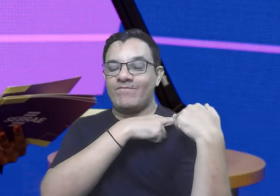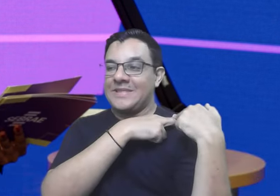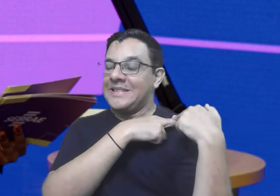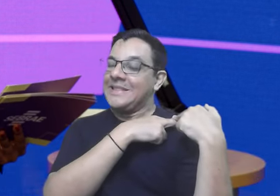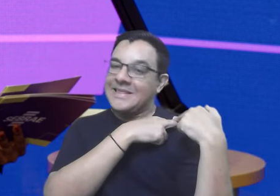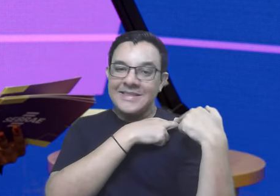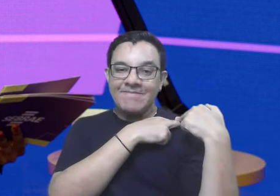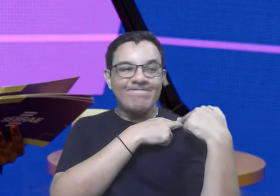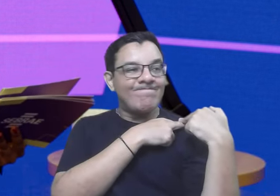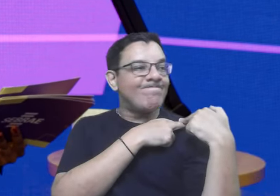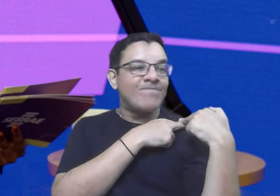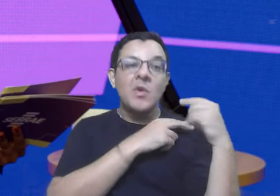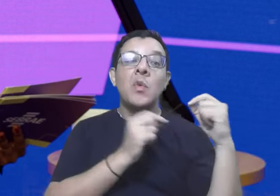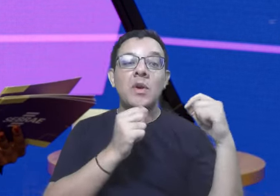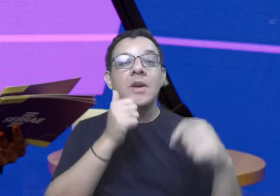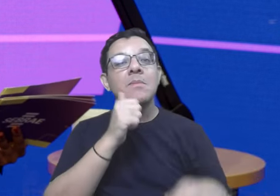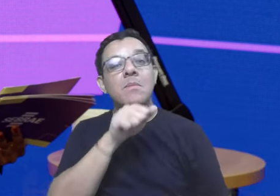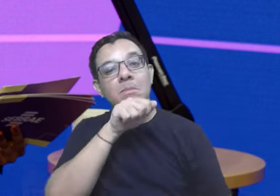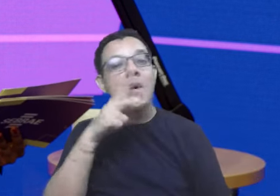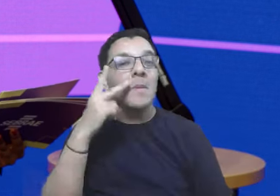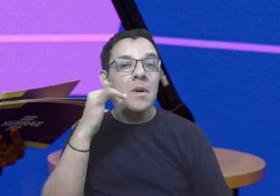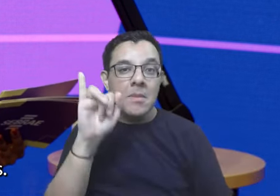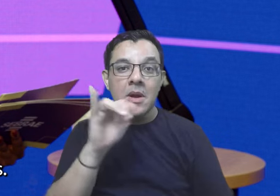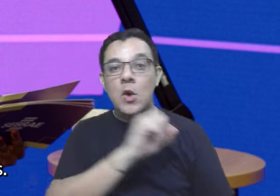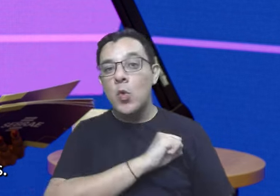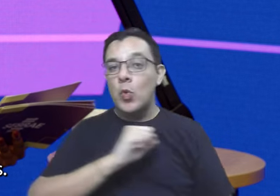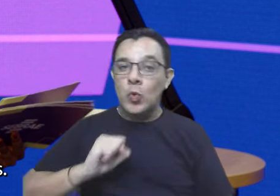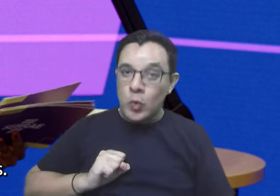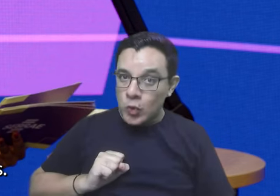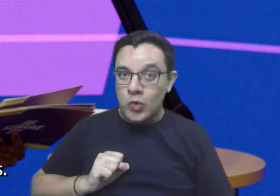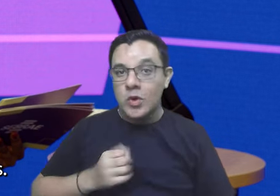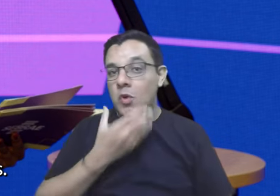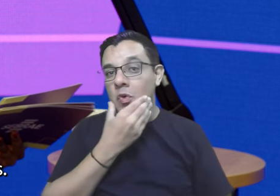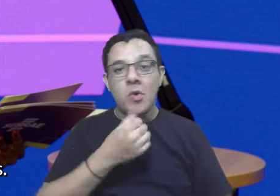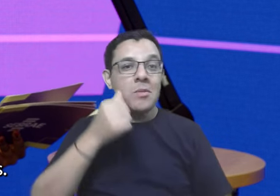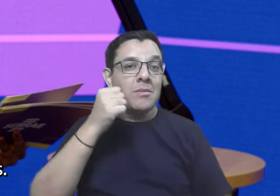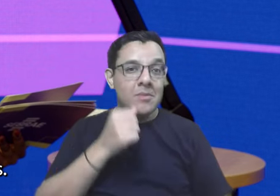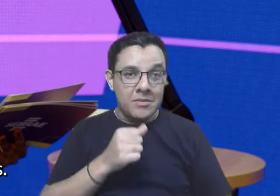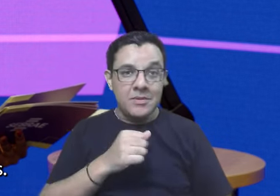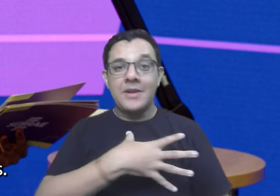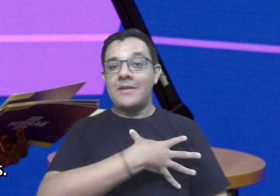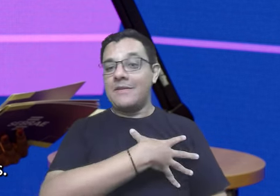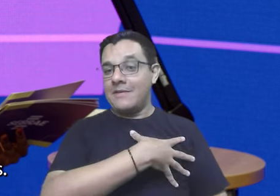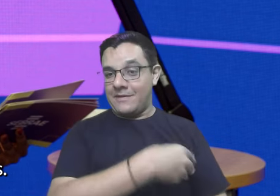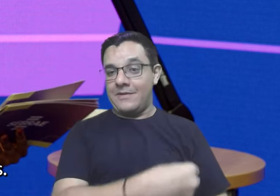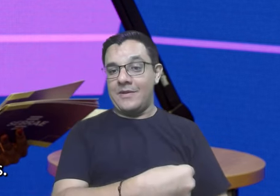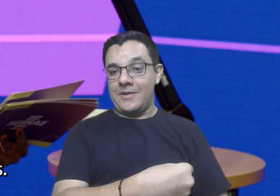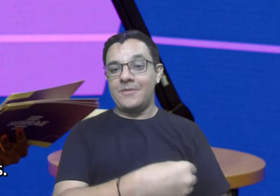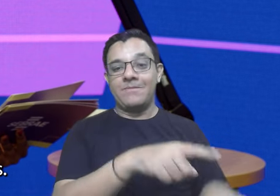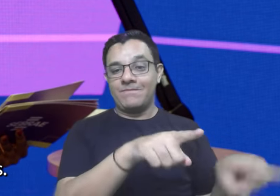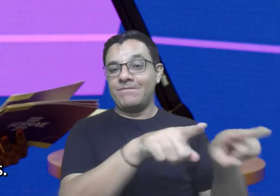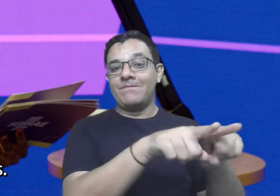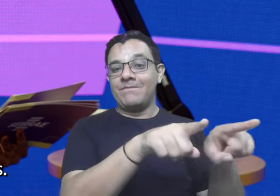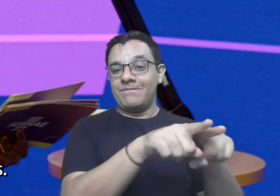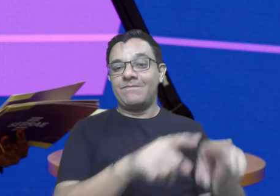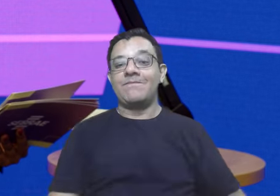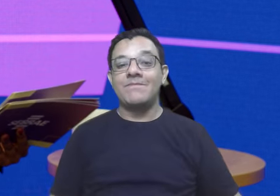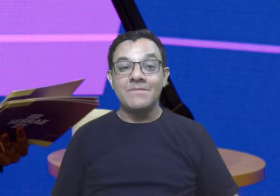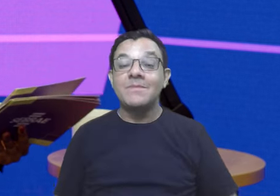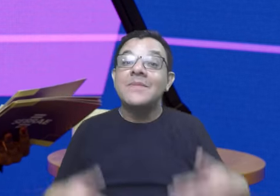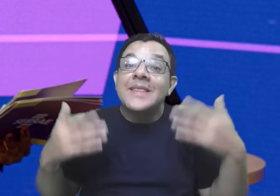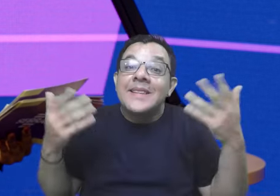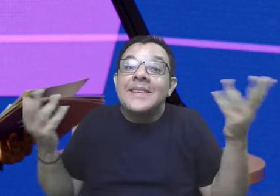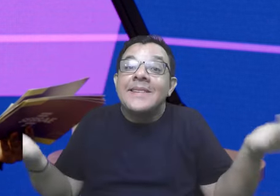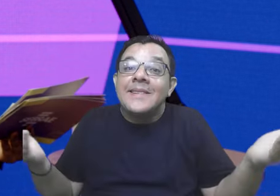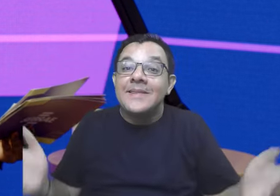cuidado com os pais a sogra o sogro e os filhos Uhum E